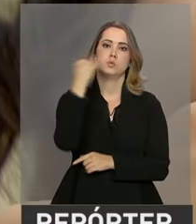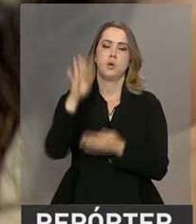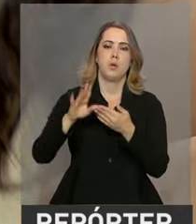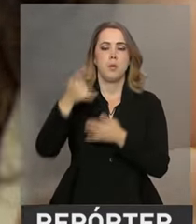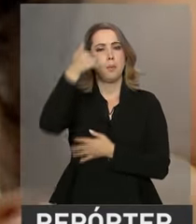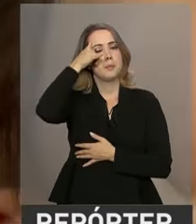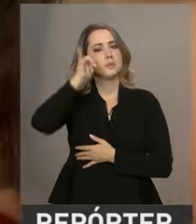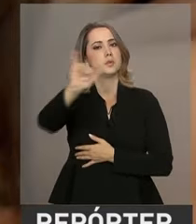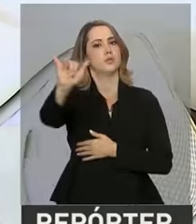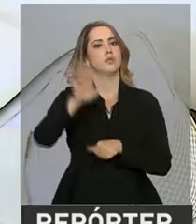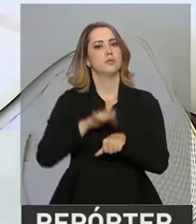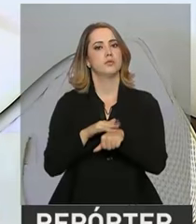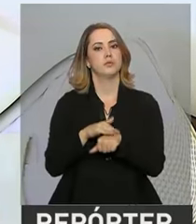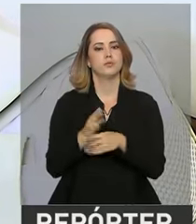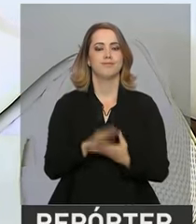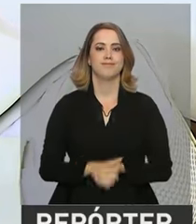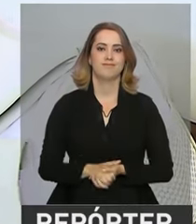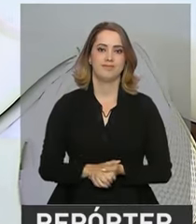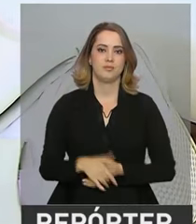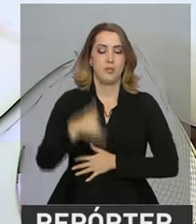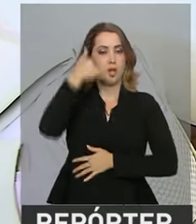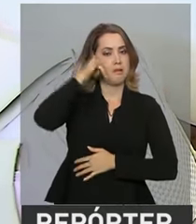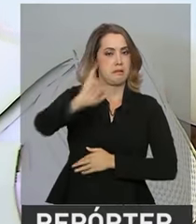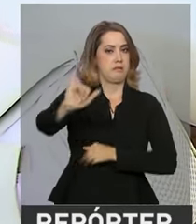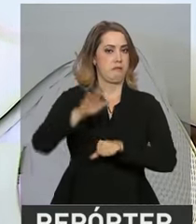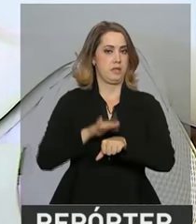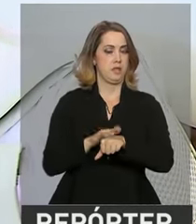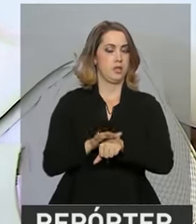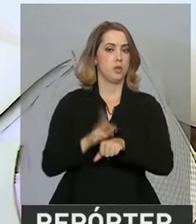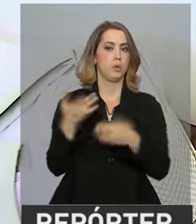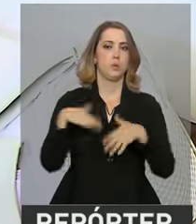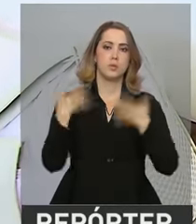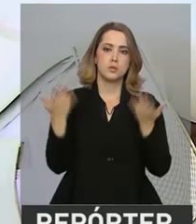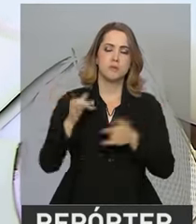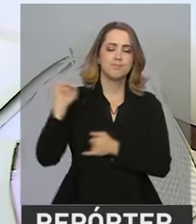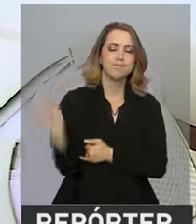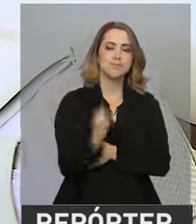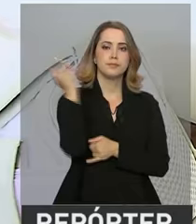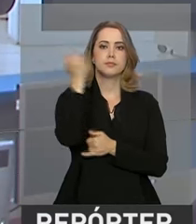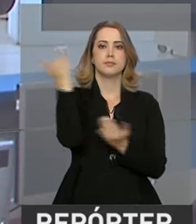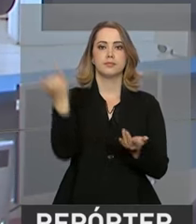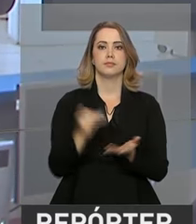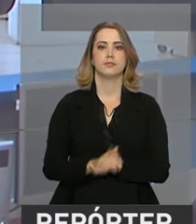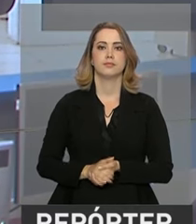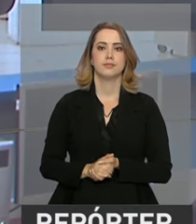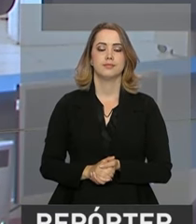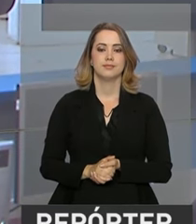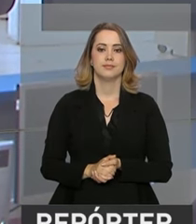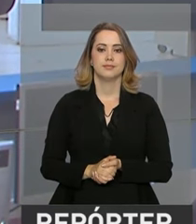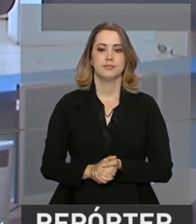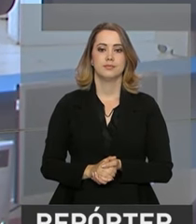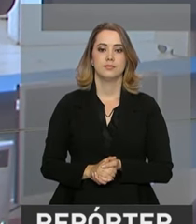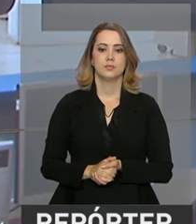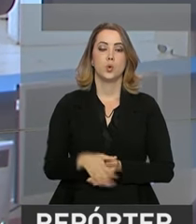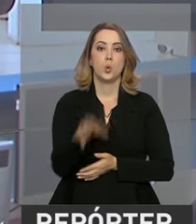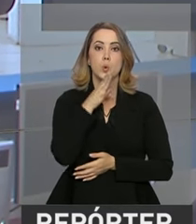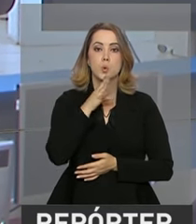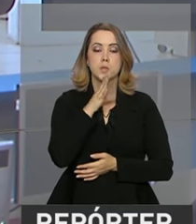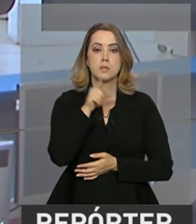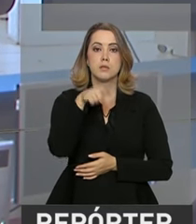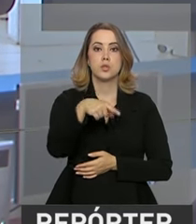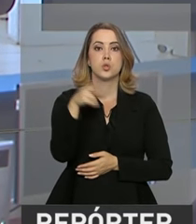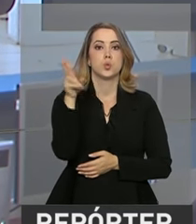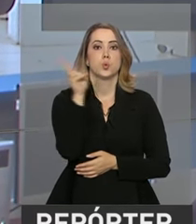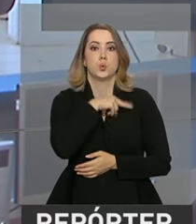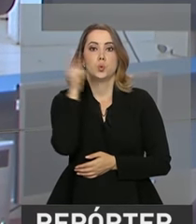prevenção contra doenças, para prevenir as doenças. Então, eh, é muito importante reconhecida a situação de